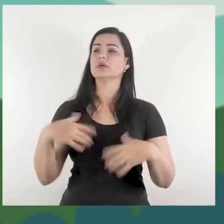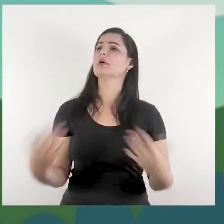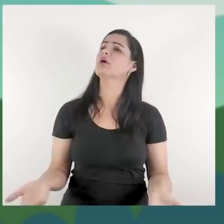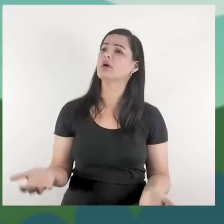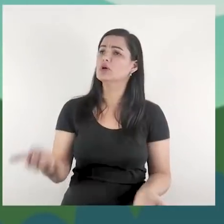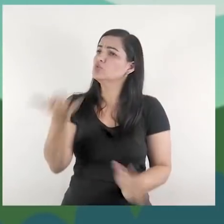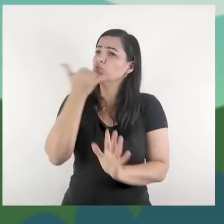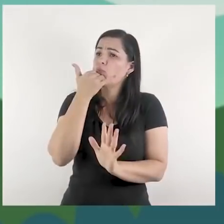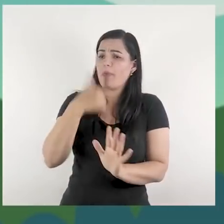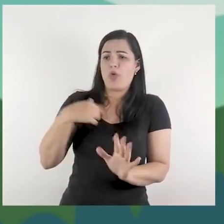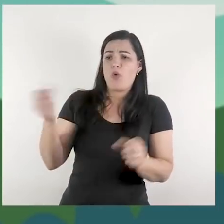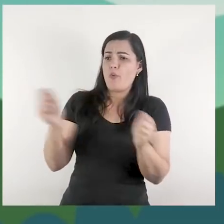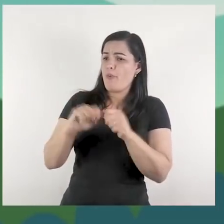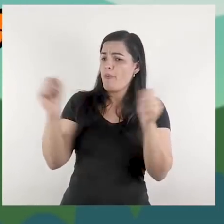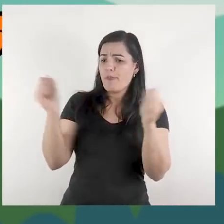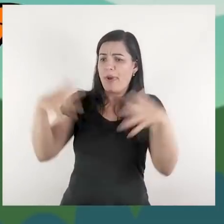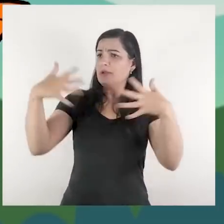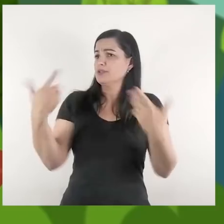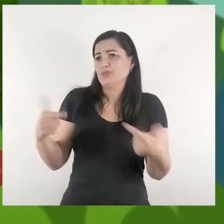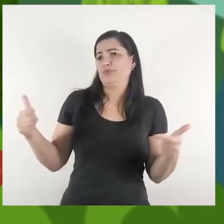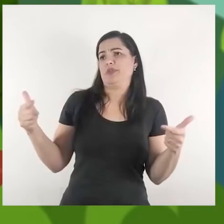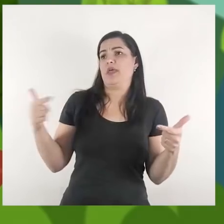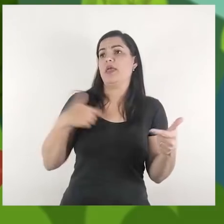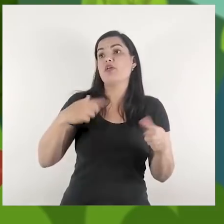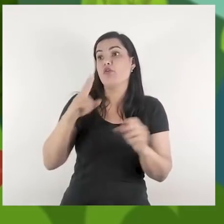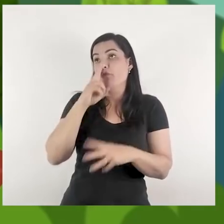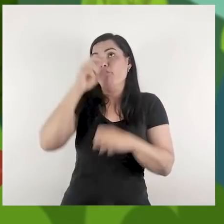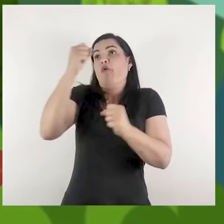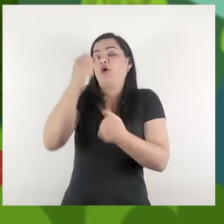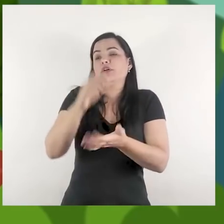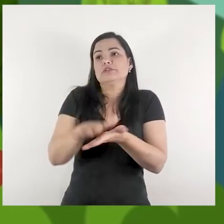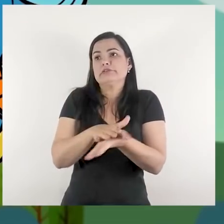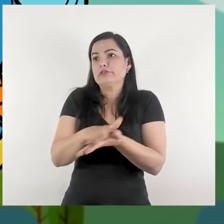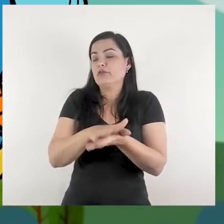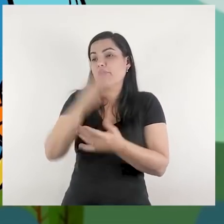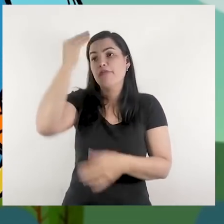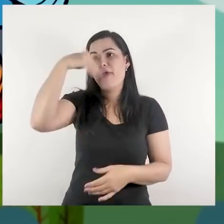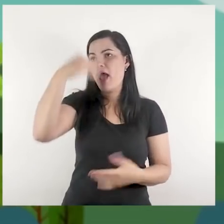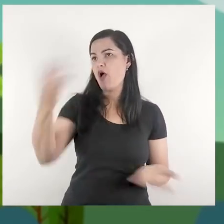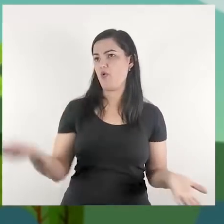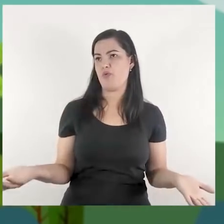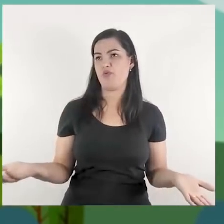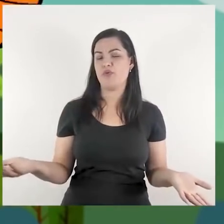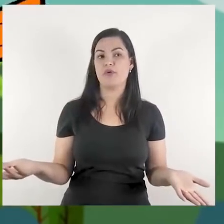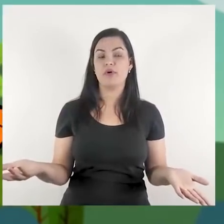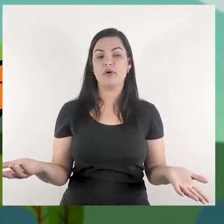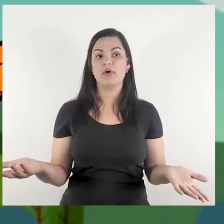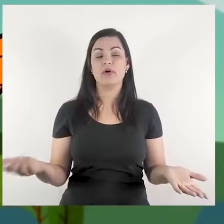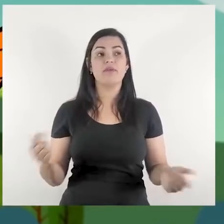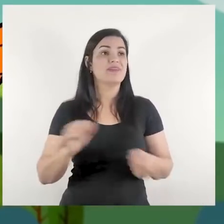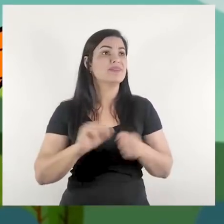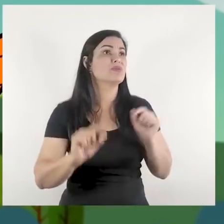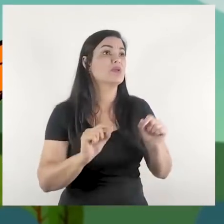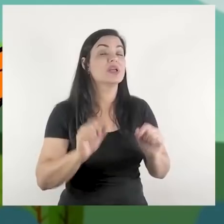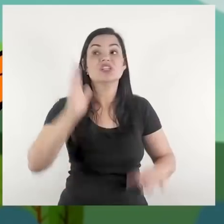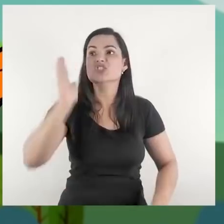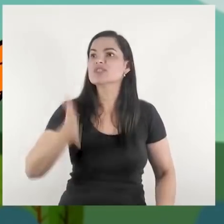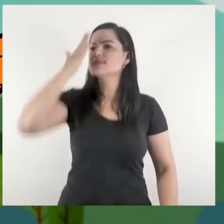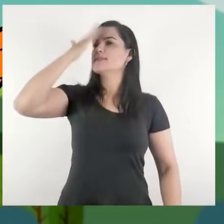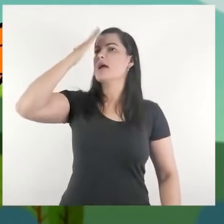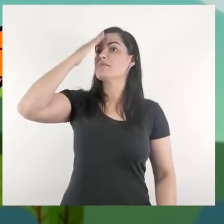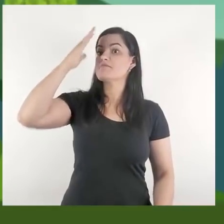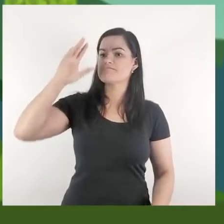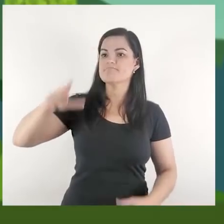tenho força suficiente para levantar essa pedra sozinho. Então o que vamos fazer? Já sei! Vamos empurrar a pedra com